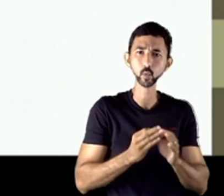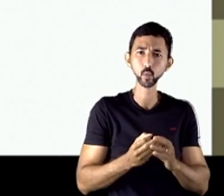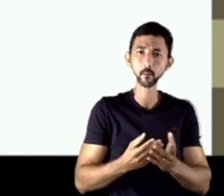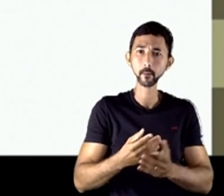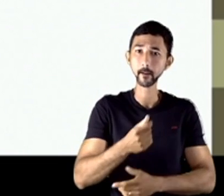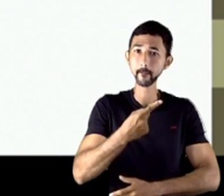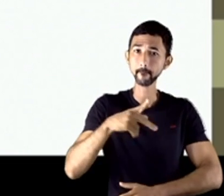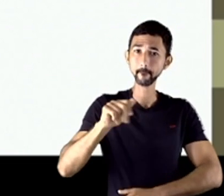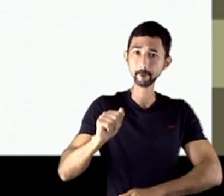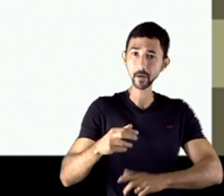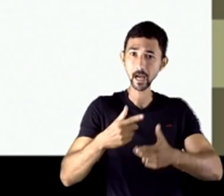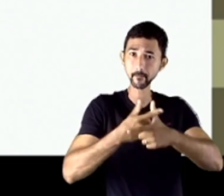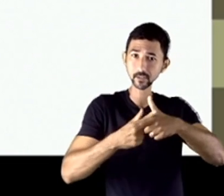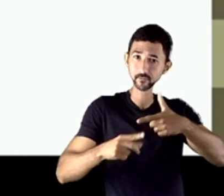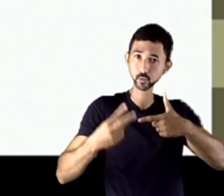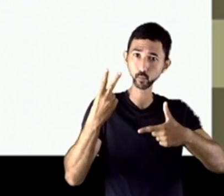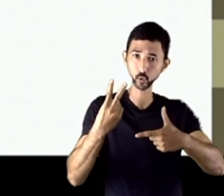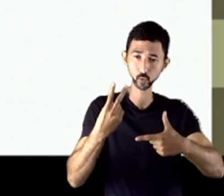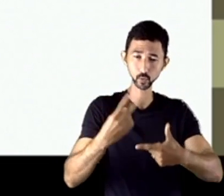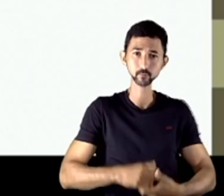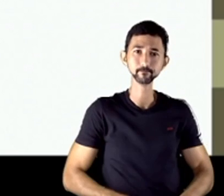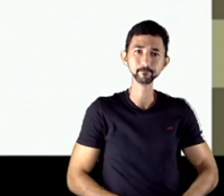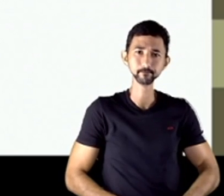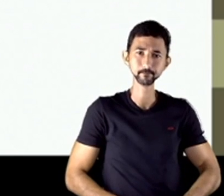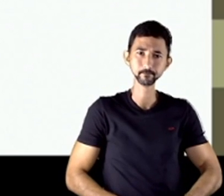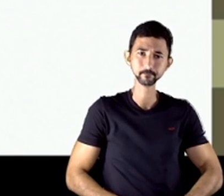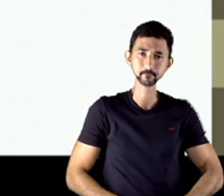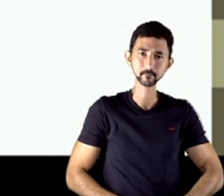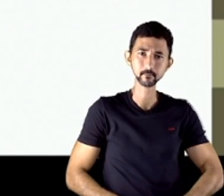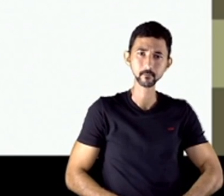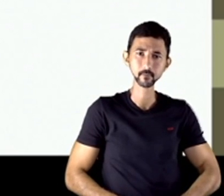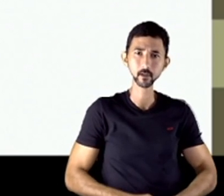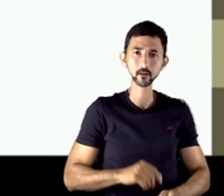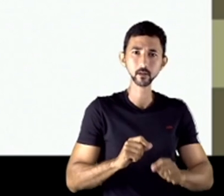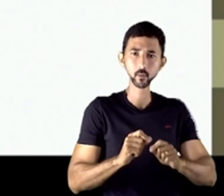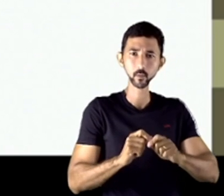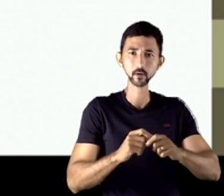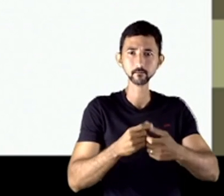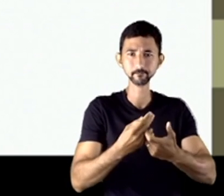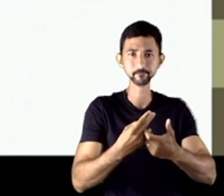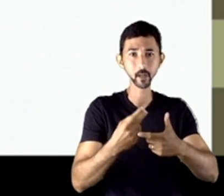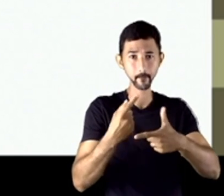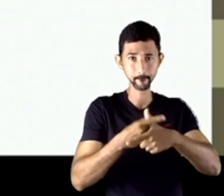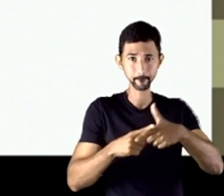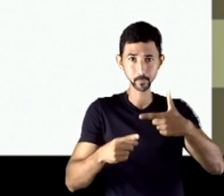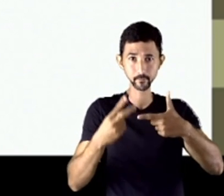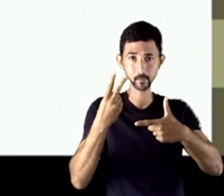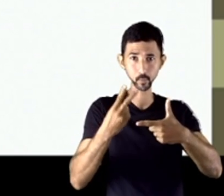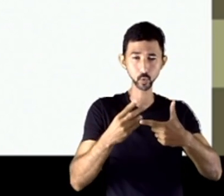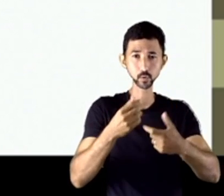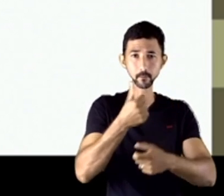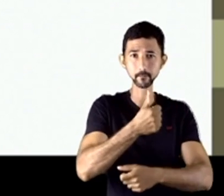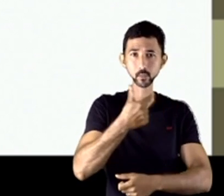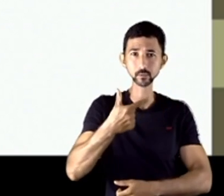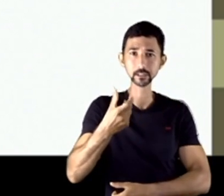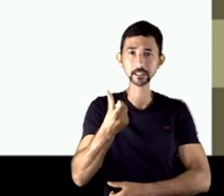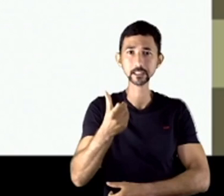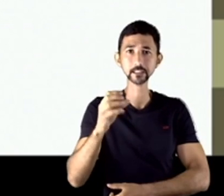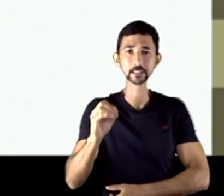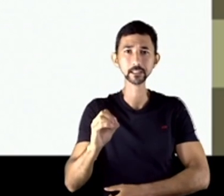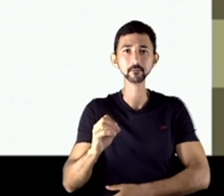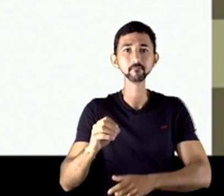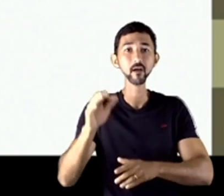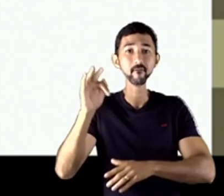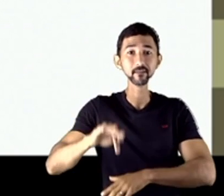par para ser divisível por 2. Então, tá ok, né? Porque 1.260 termina